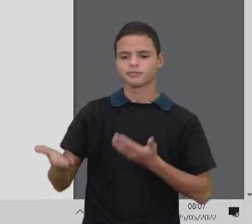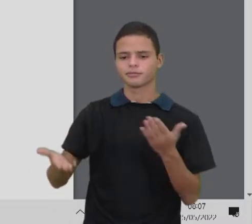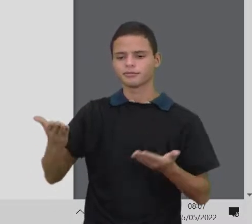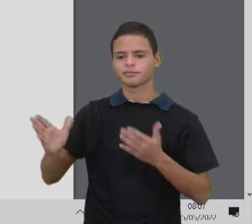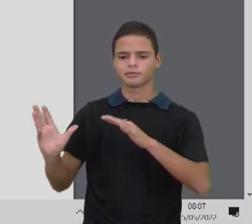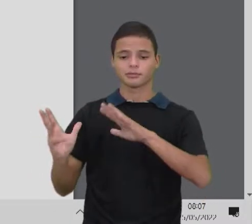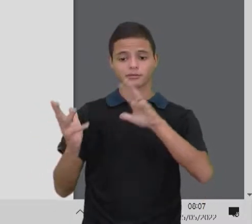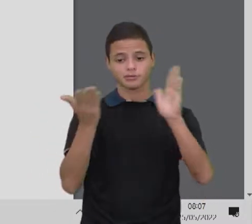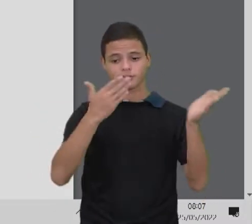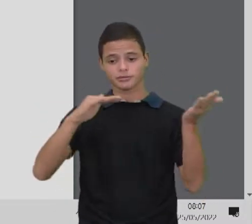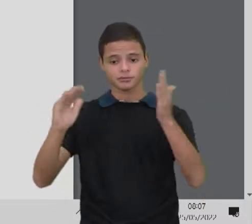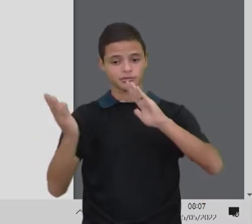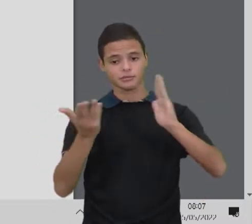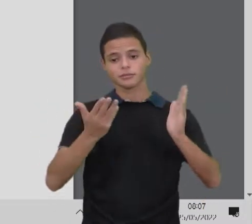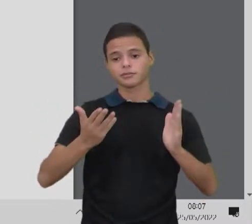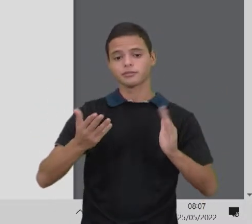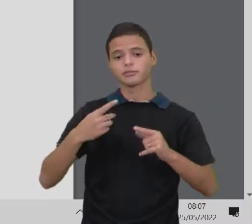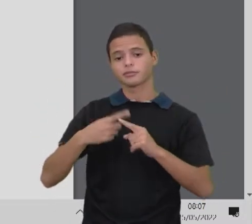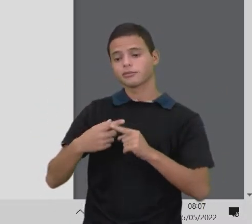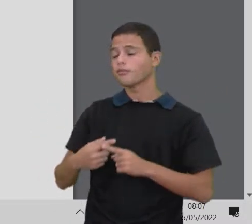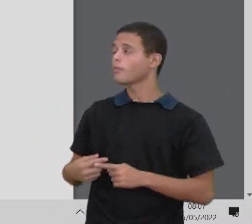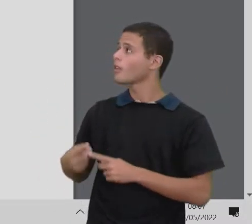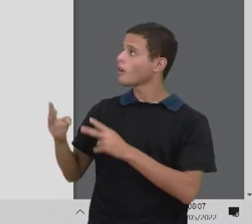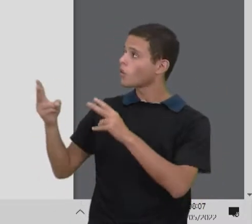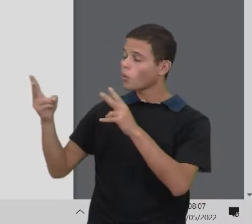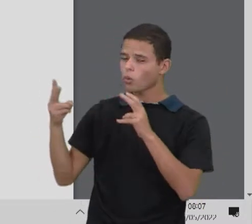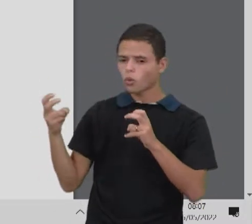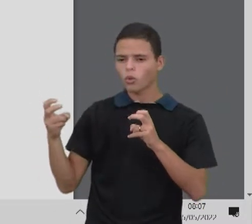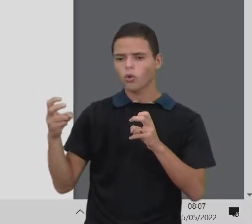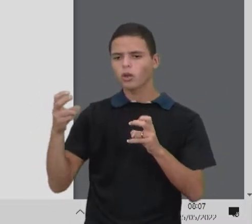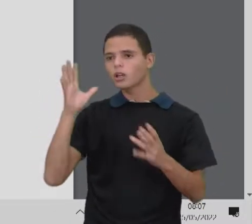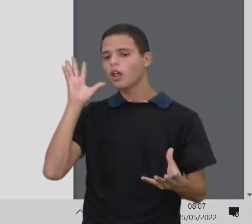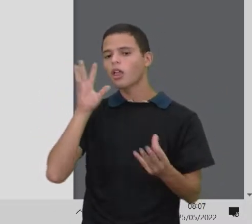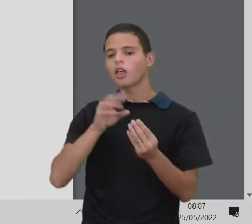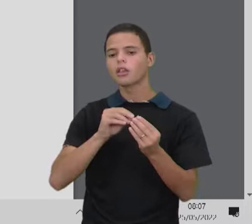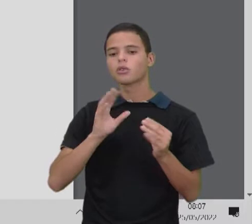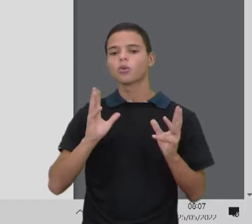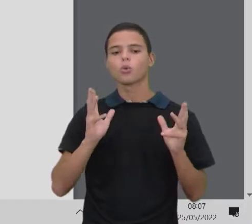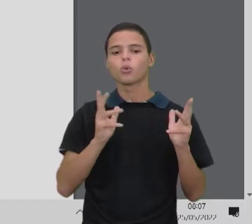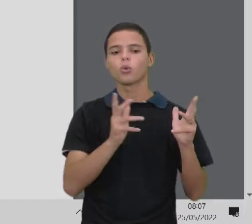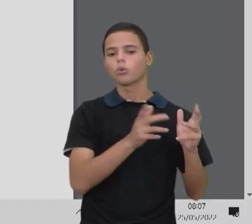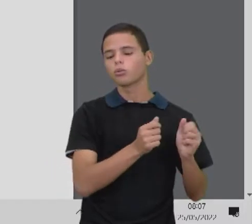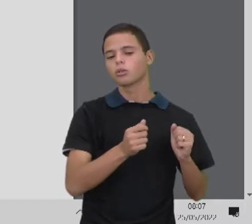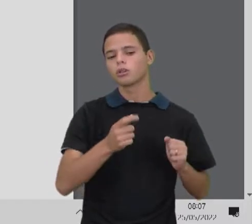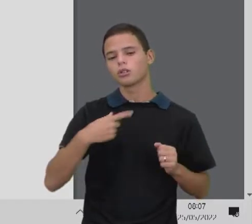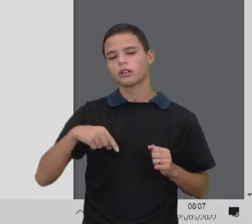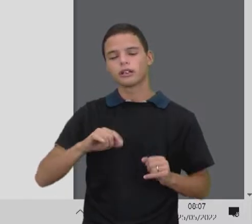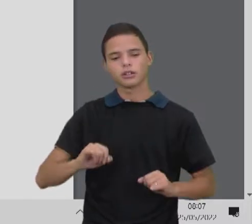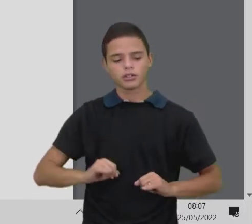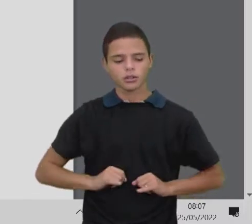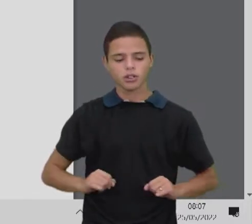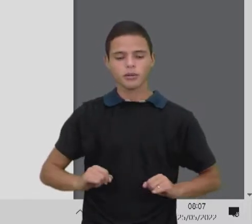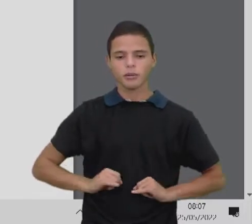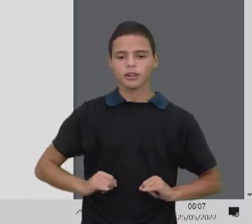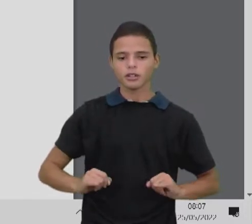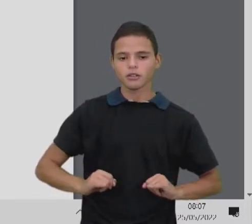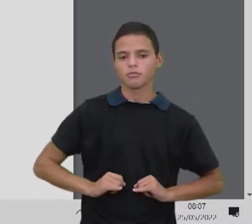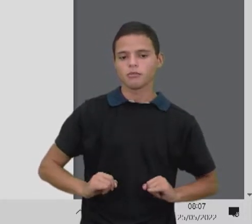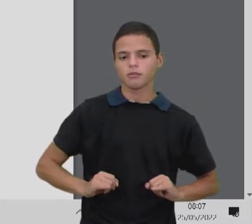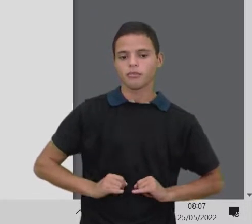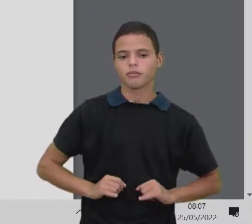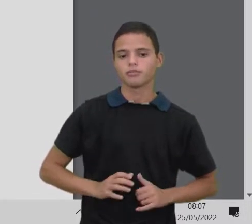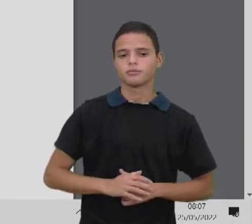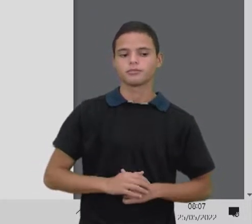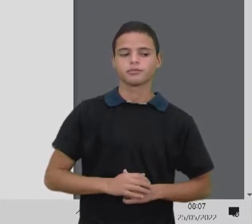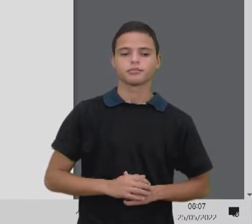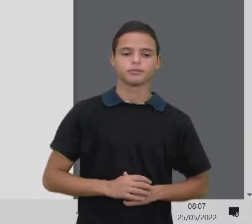ecológico, porque eles estão vendo que se só concretar tudo, a gente vai sofrer e não vai ter qualidade de vida,